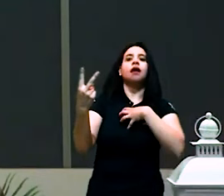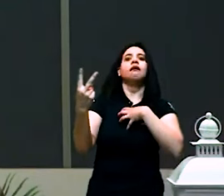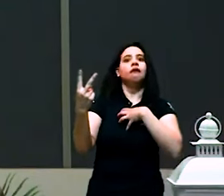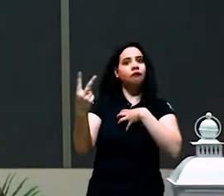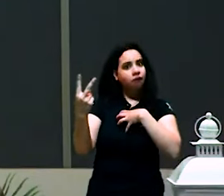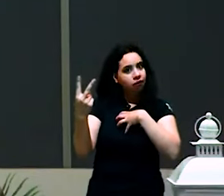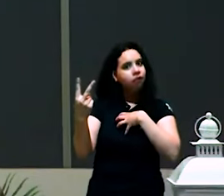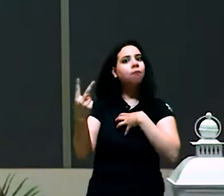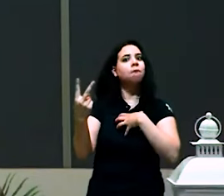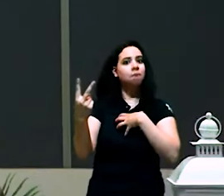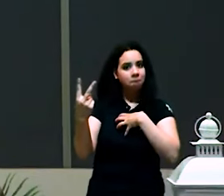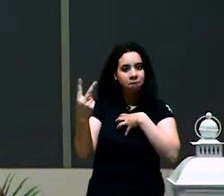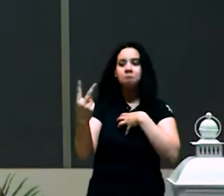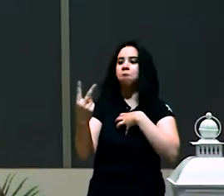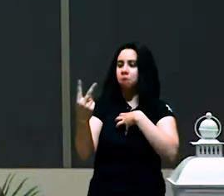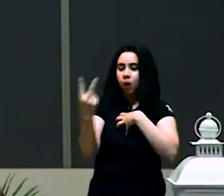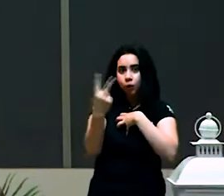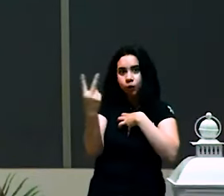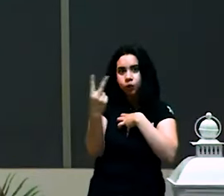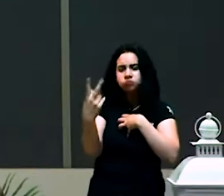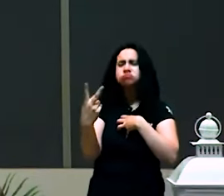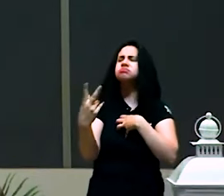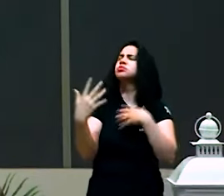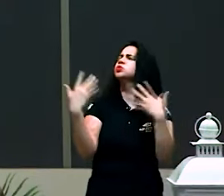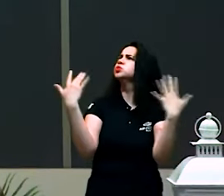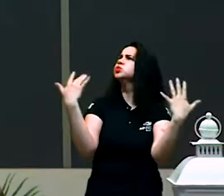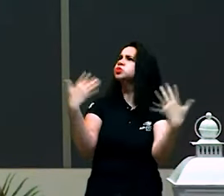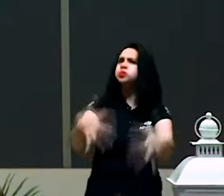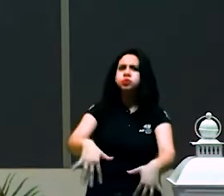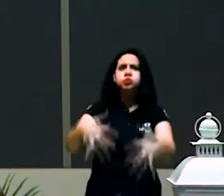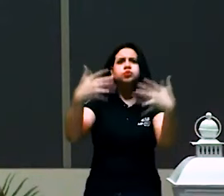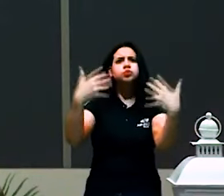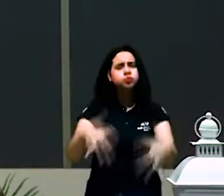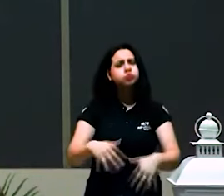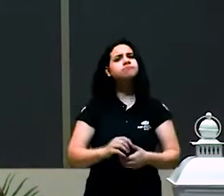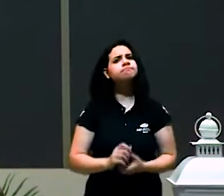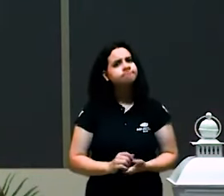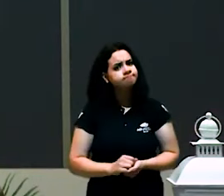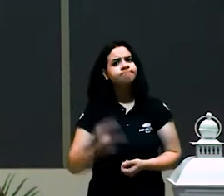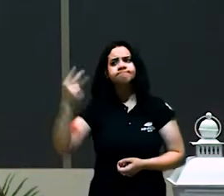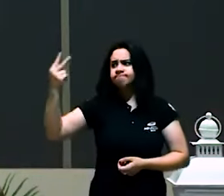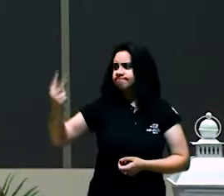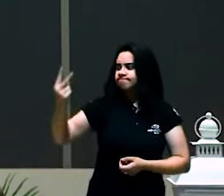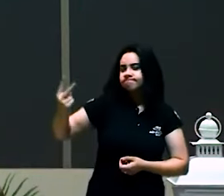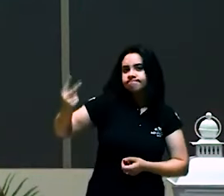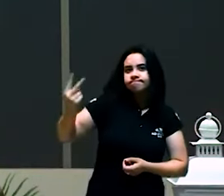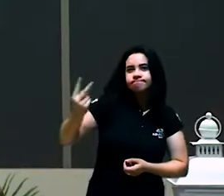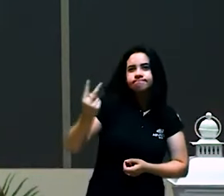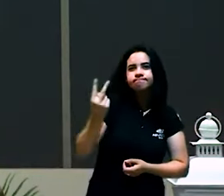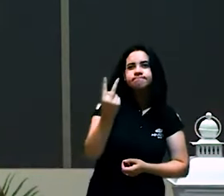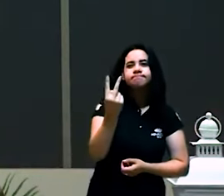Deus tocou na sua vida. E já pelo ano 1909-10 saem para Brasil